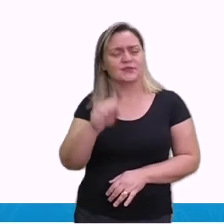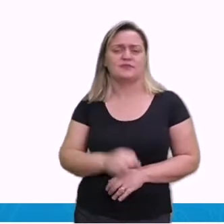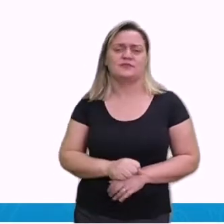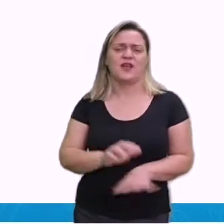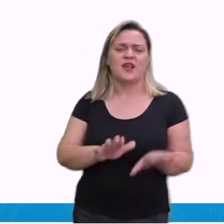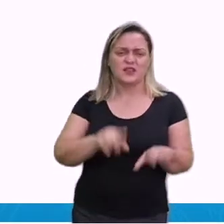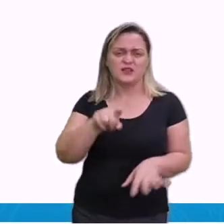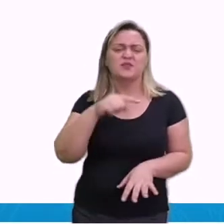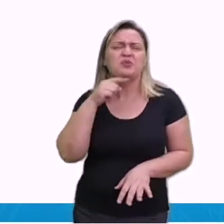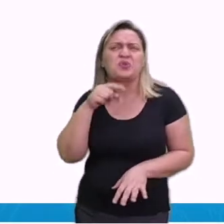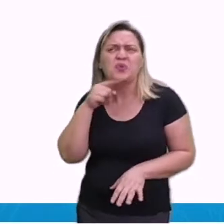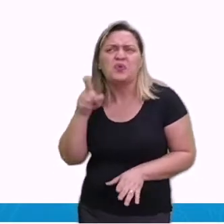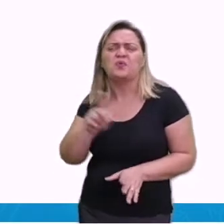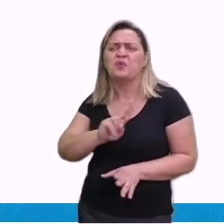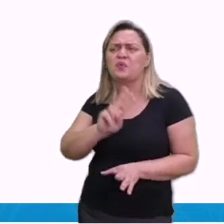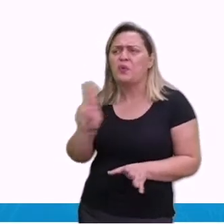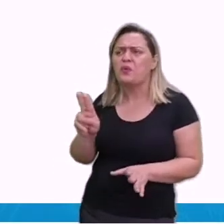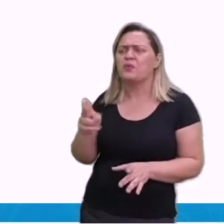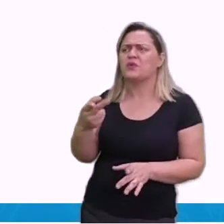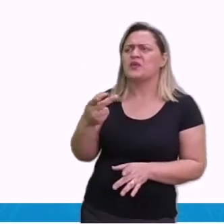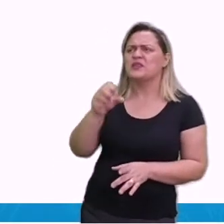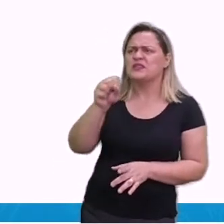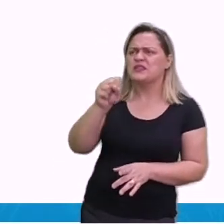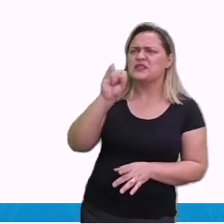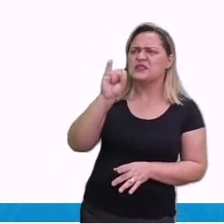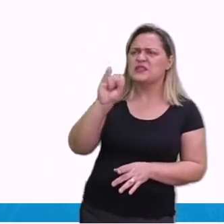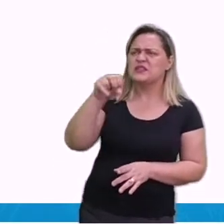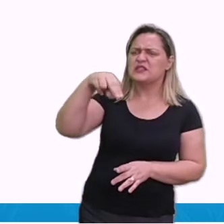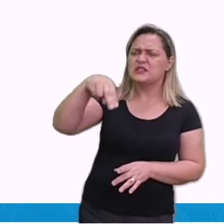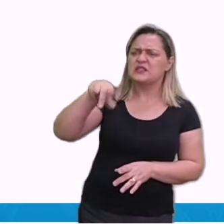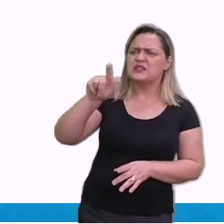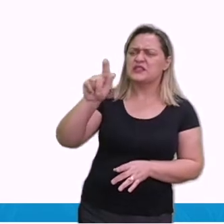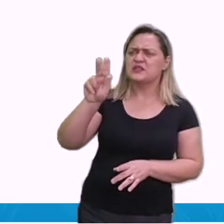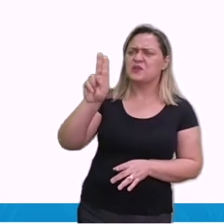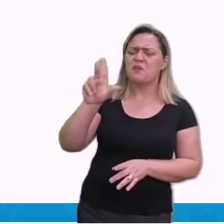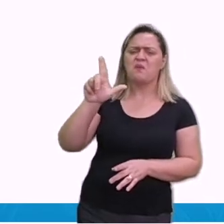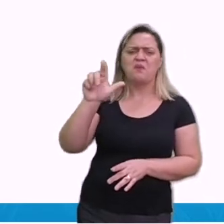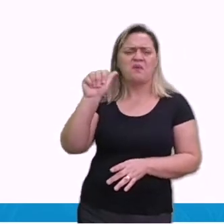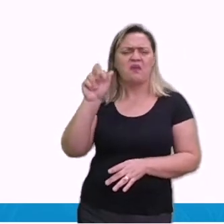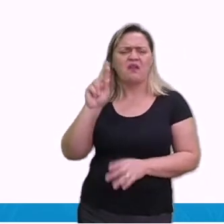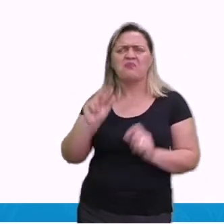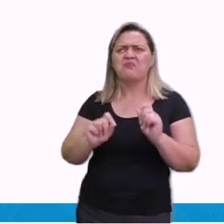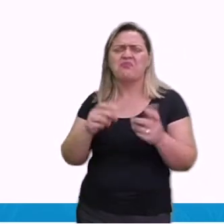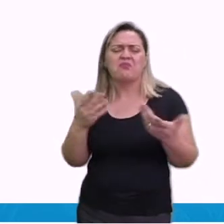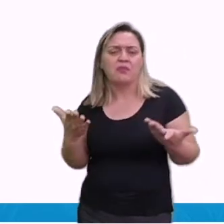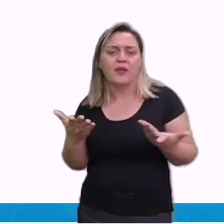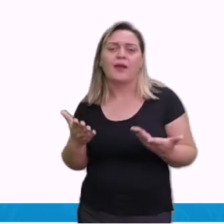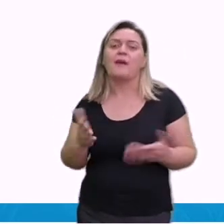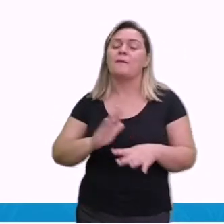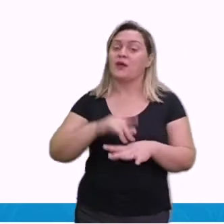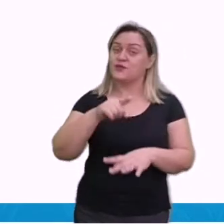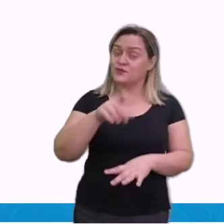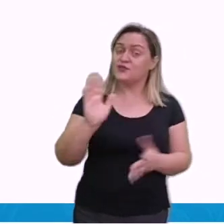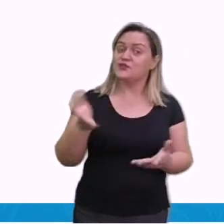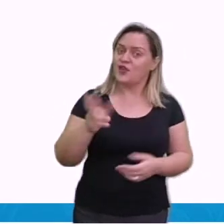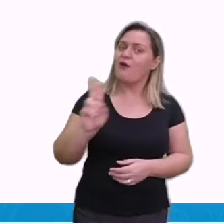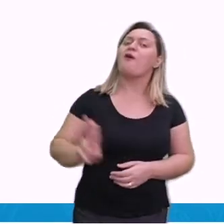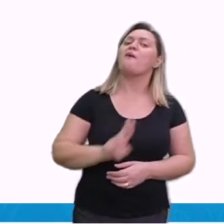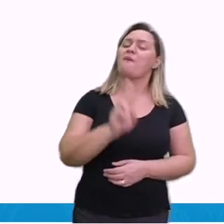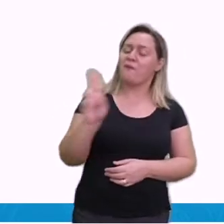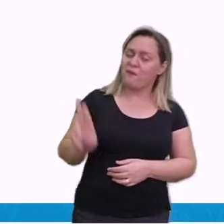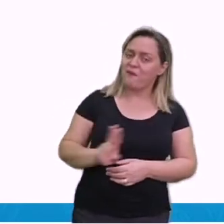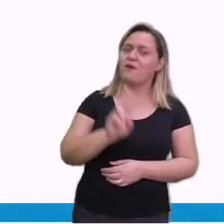nome singular, mas a gente já usa. Então, no nosso dia a dia, você saiu com o seu carro hoje? O carro, então